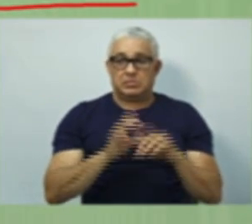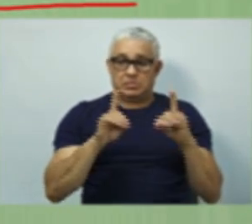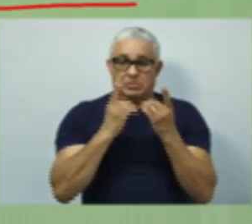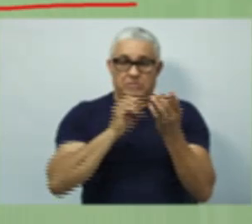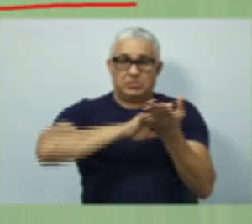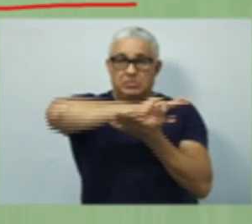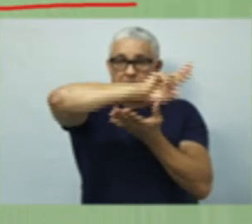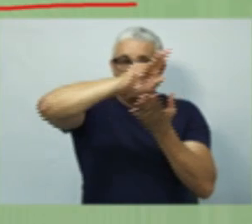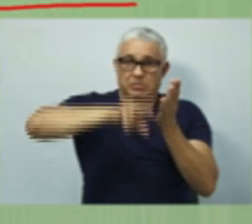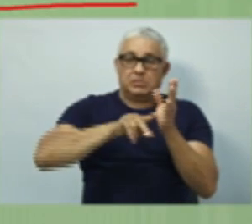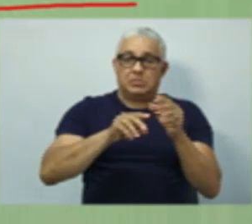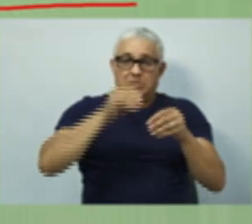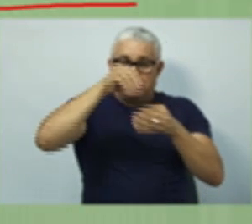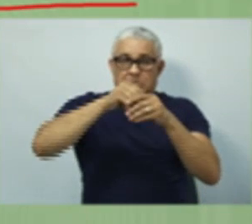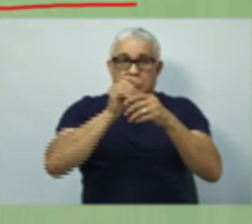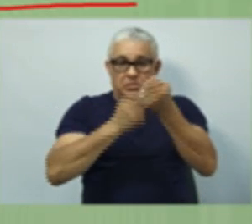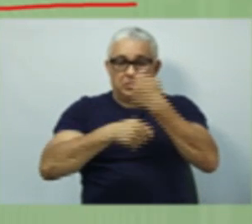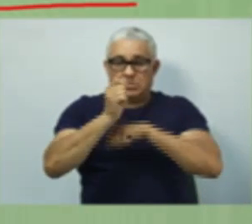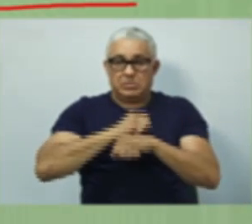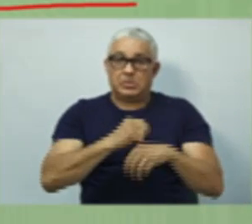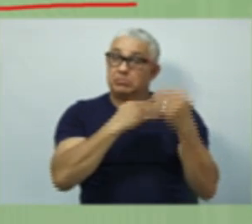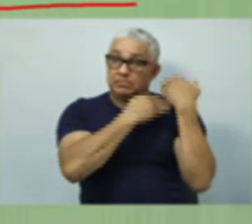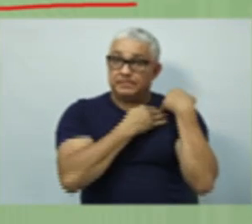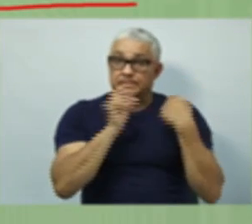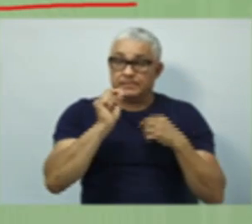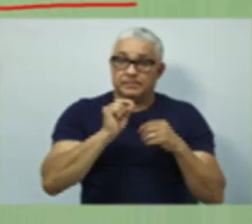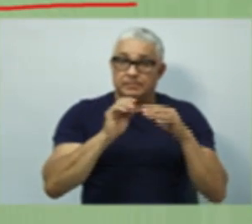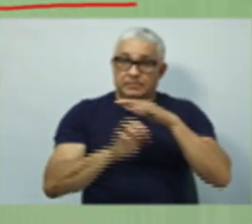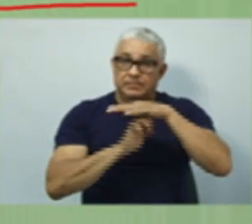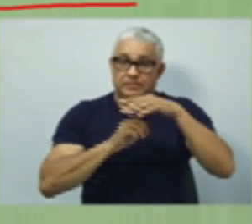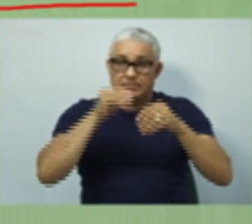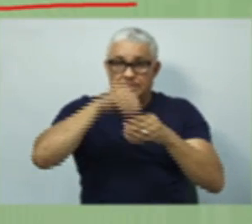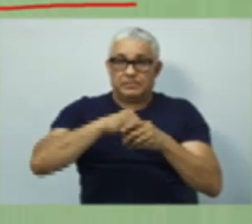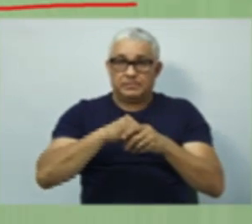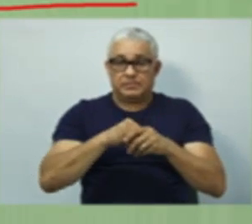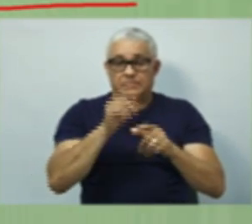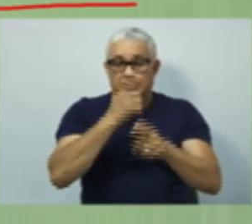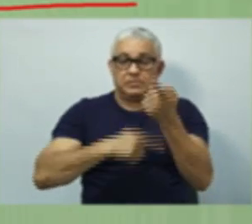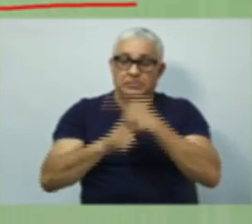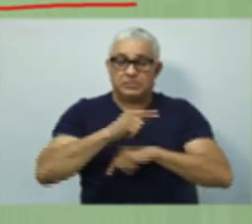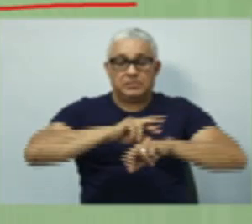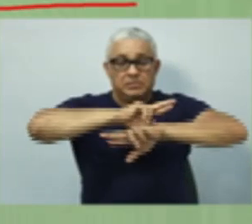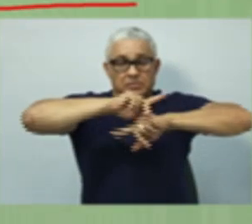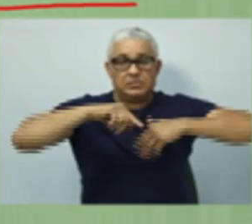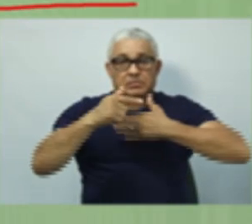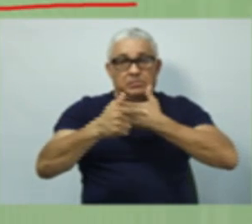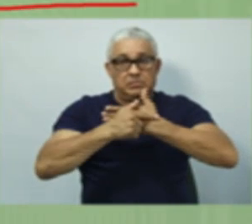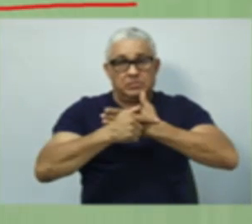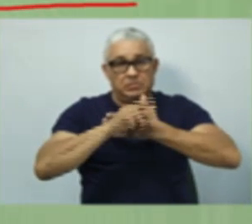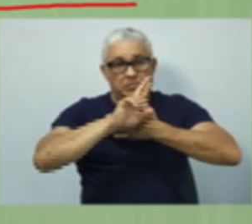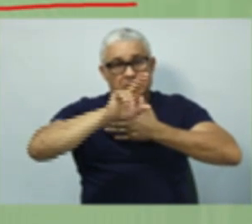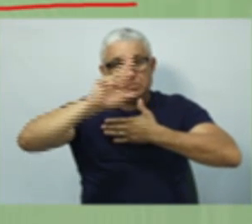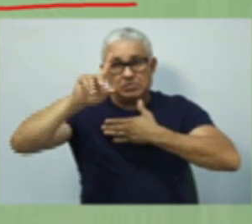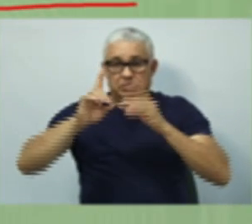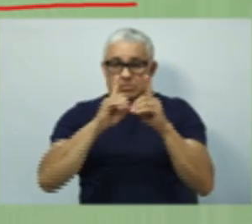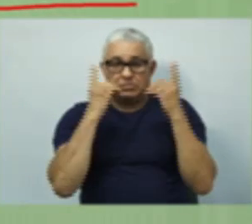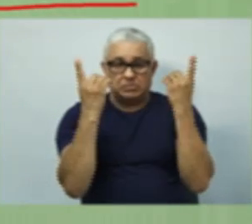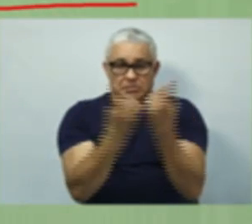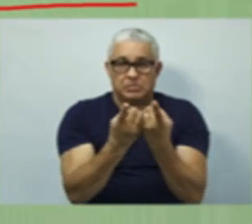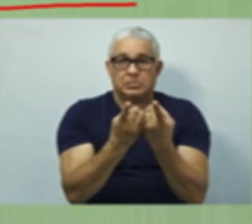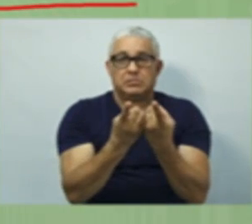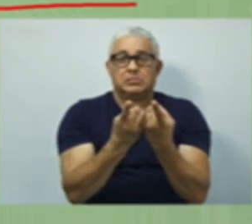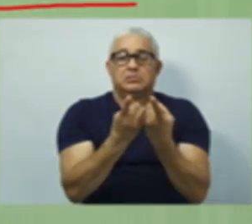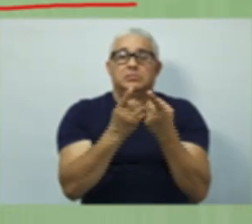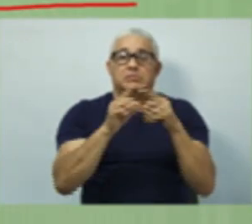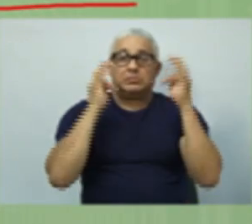departamento administrativo da organização, que ele é responsável pela gestão das demais funções, dos demais departamentos, para gerir todos